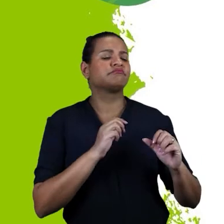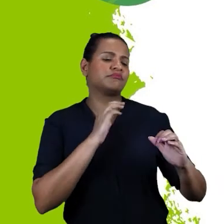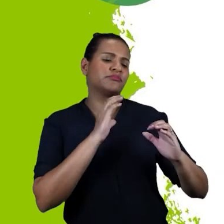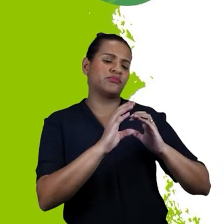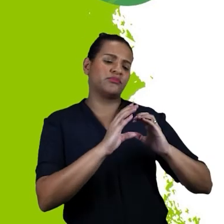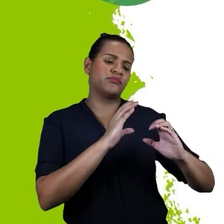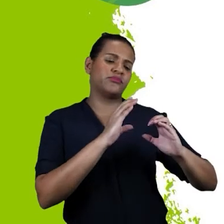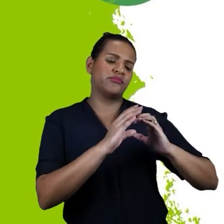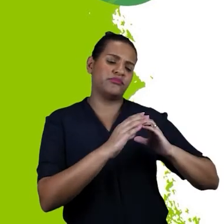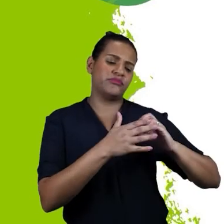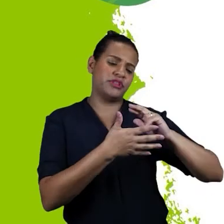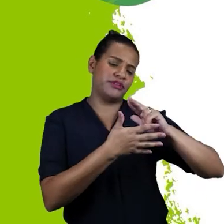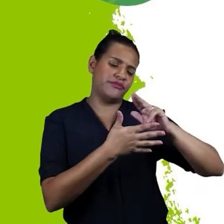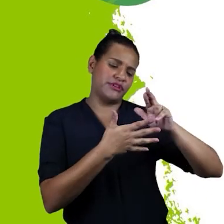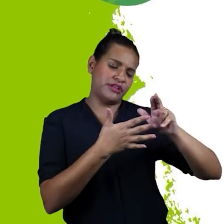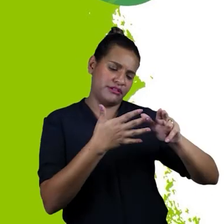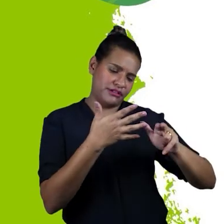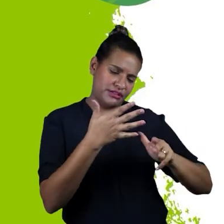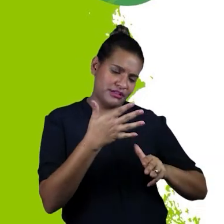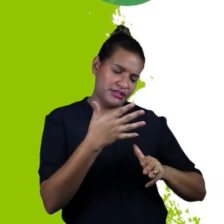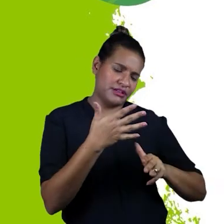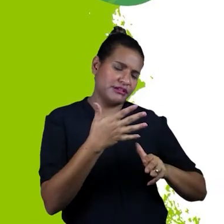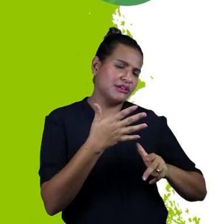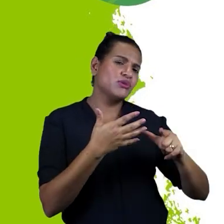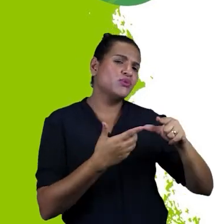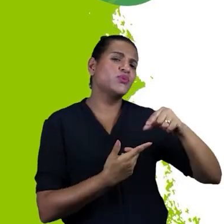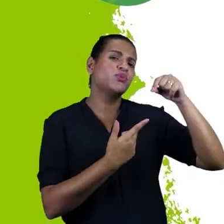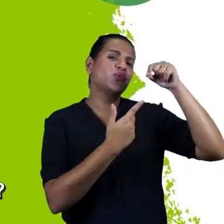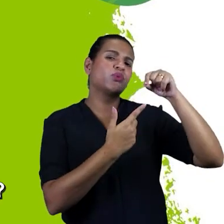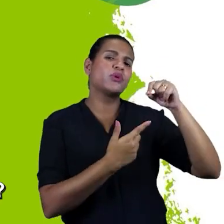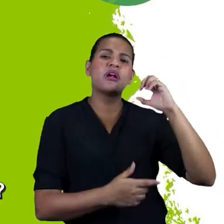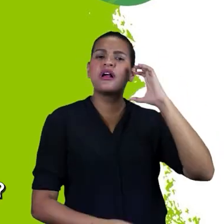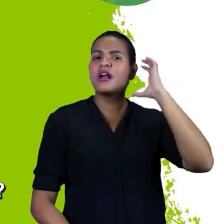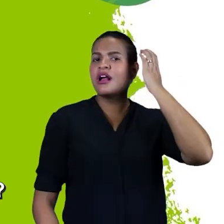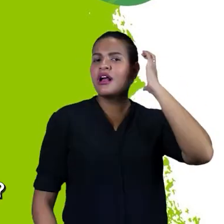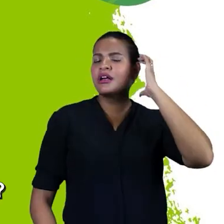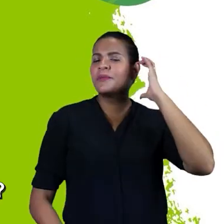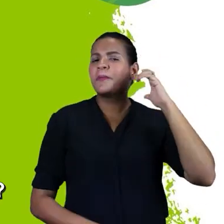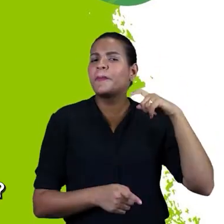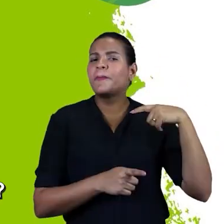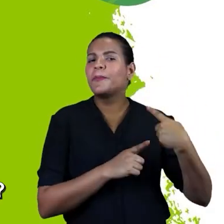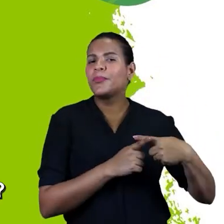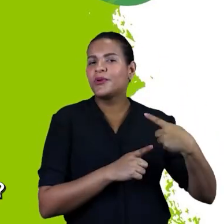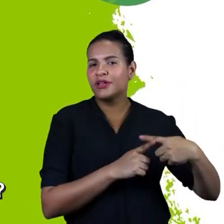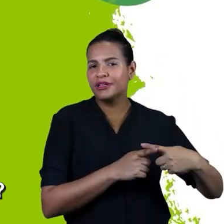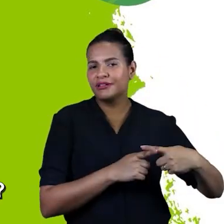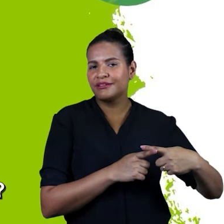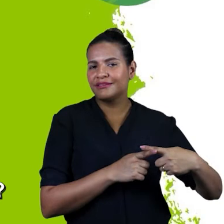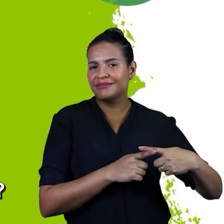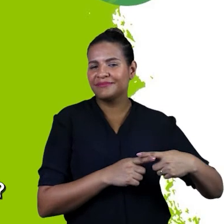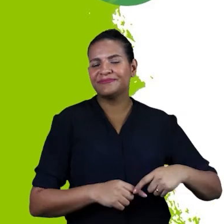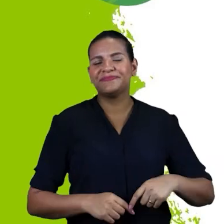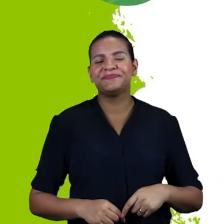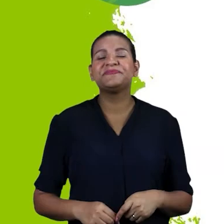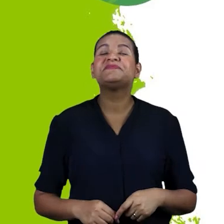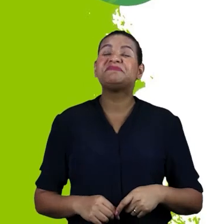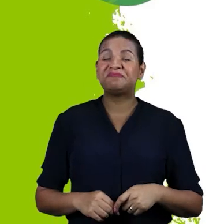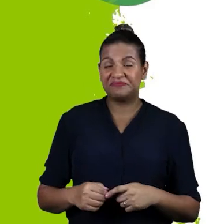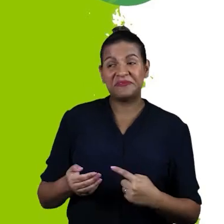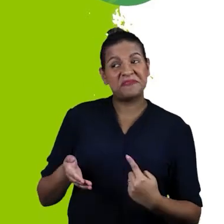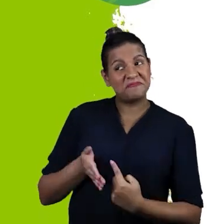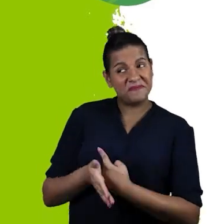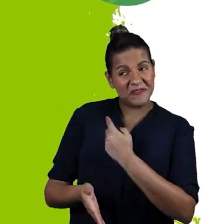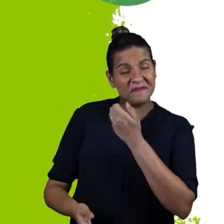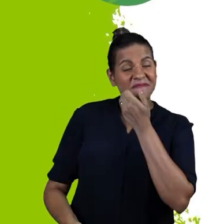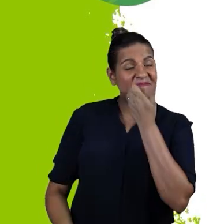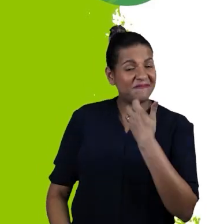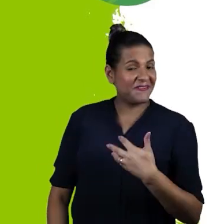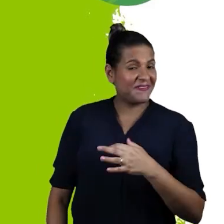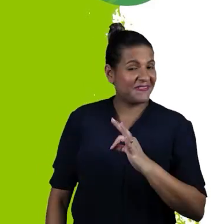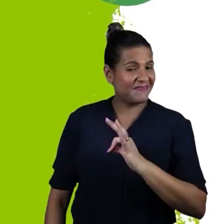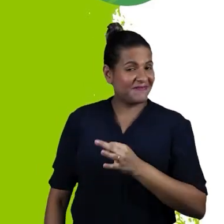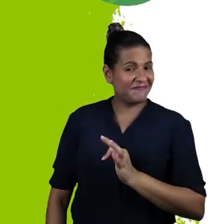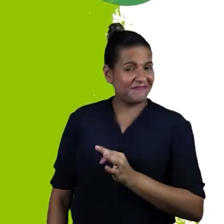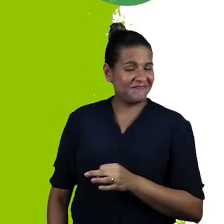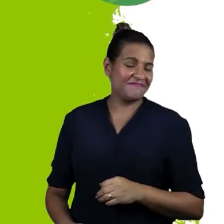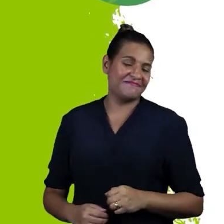Xing, dentre todos os meios de comunicação, por que se expressar via rádio? Boa pergunta, hein,